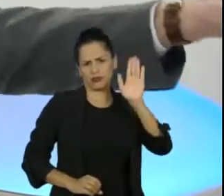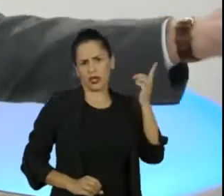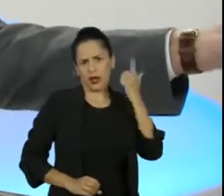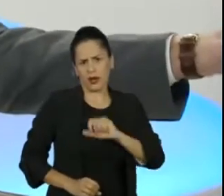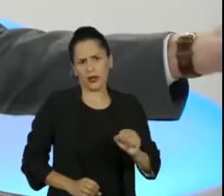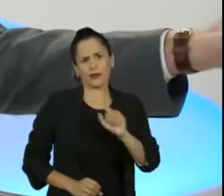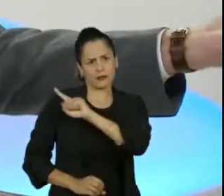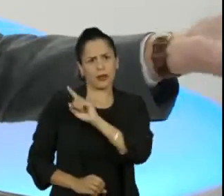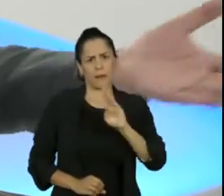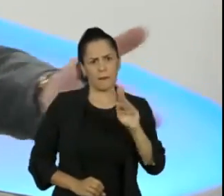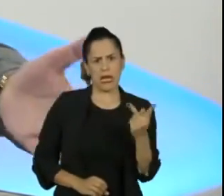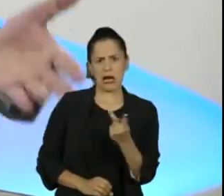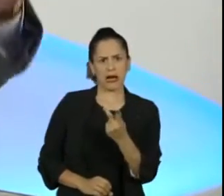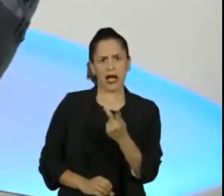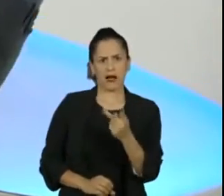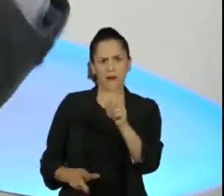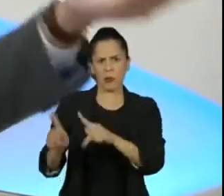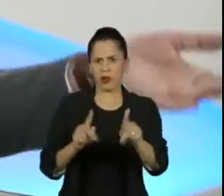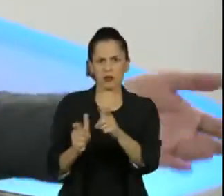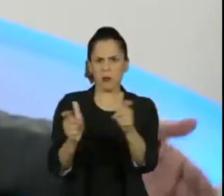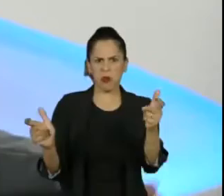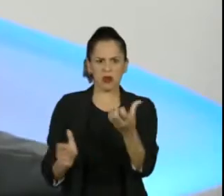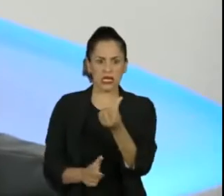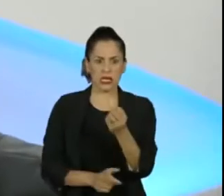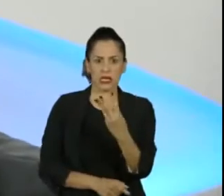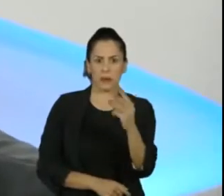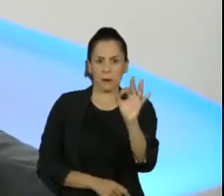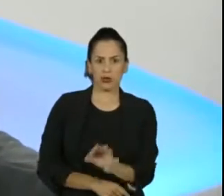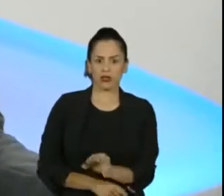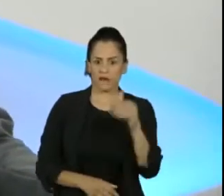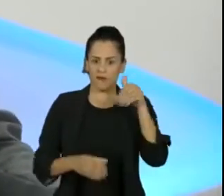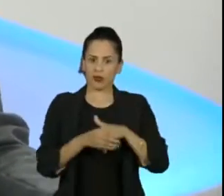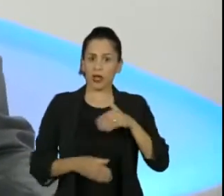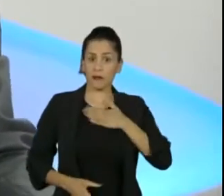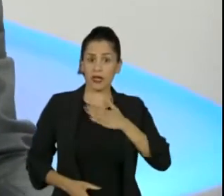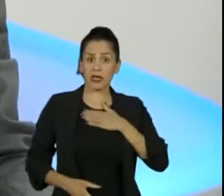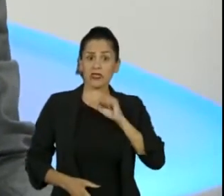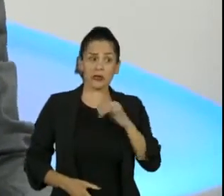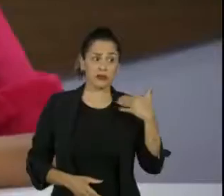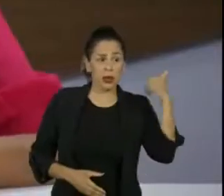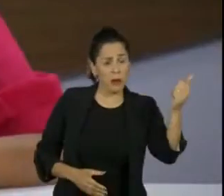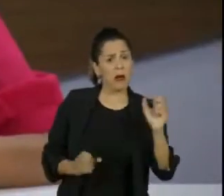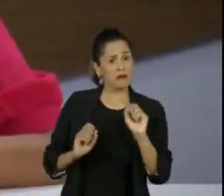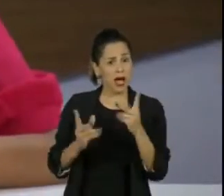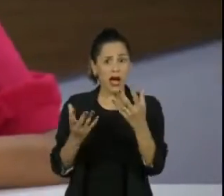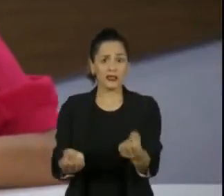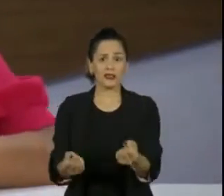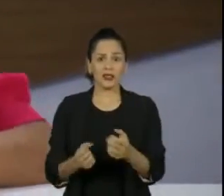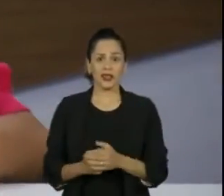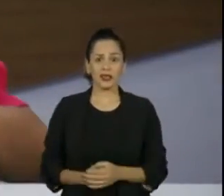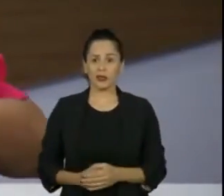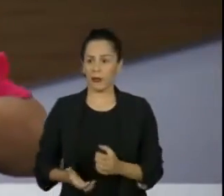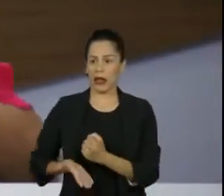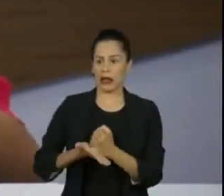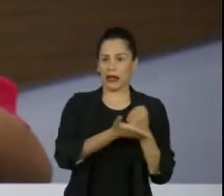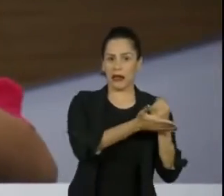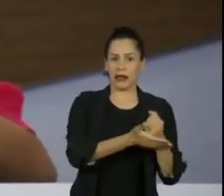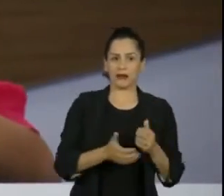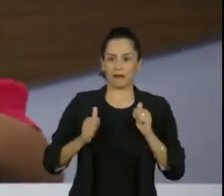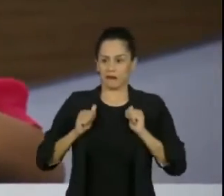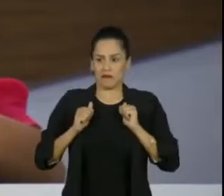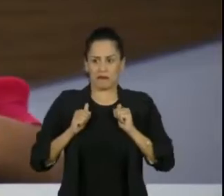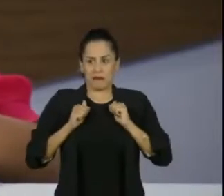Agora, espera lá, se eu for carregado para lá, muito obrigado, que eu topo. Prefeito, o senhor acha que vai ser carregado? O senhor acha que tem